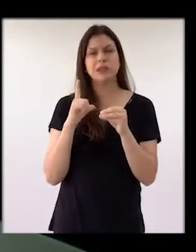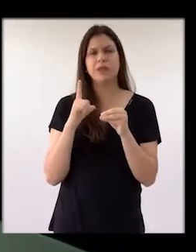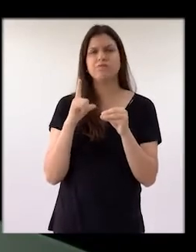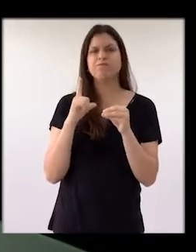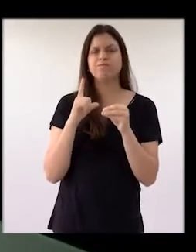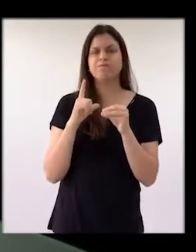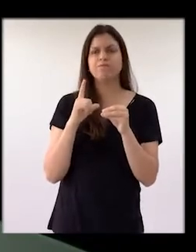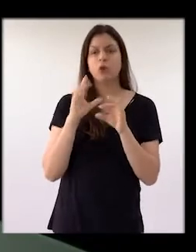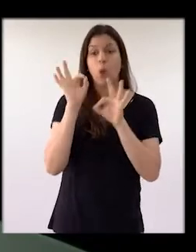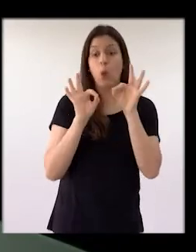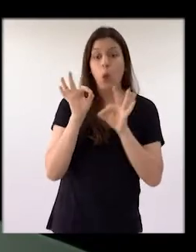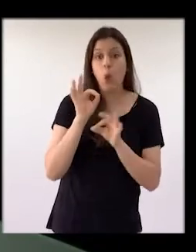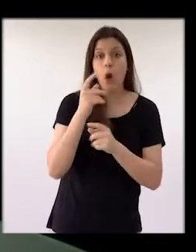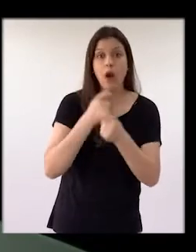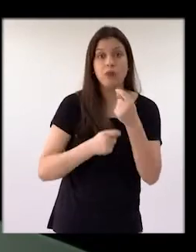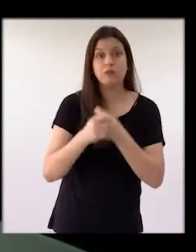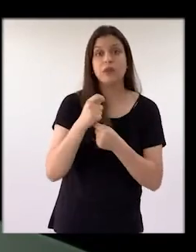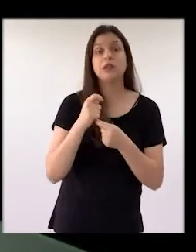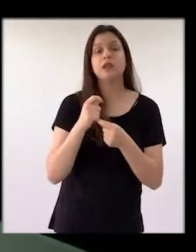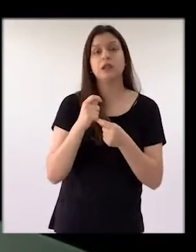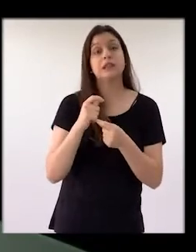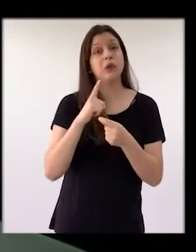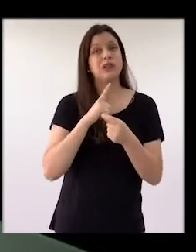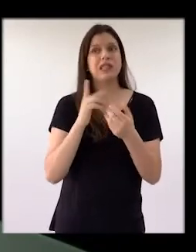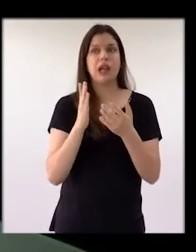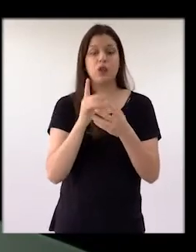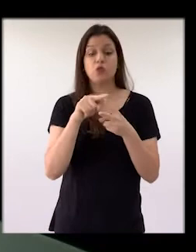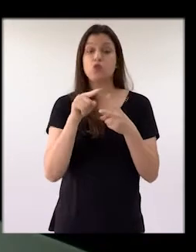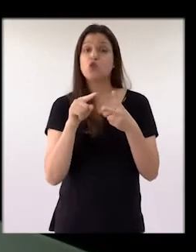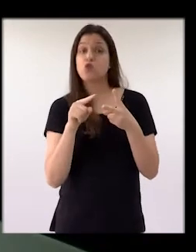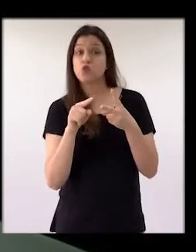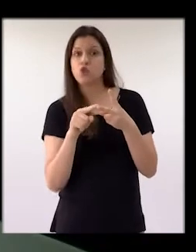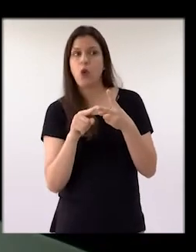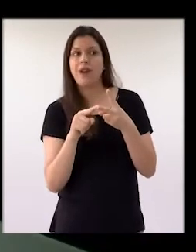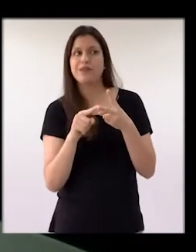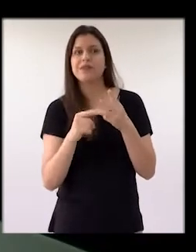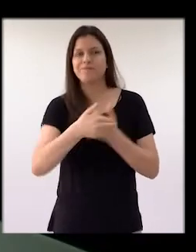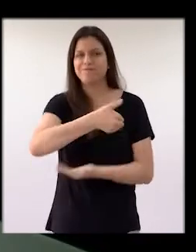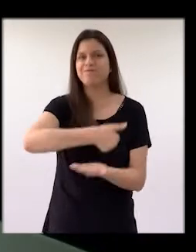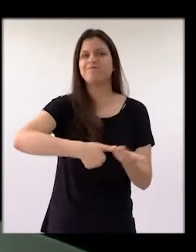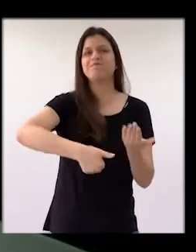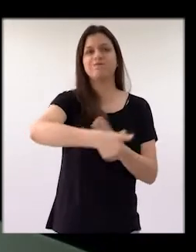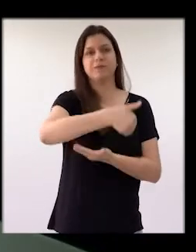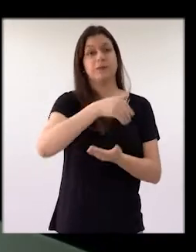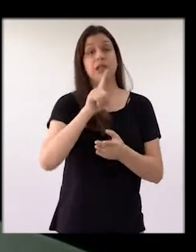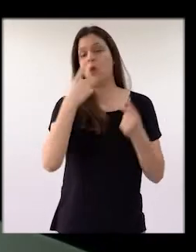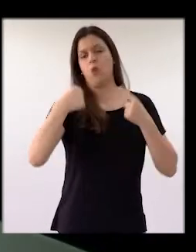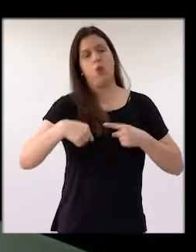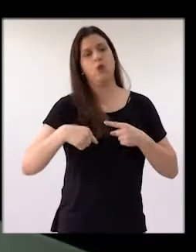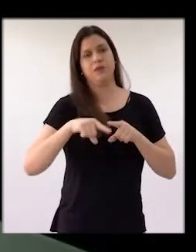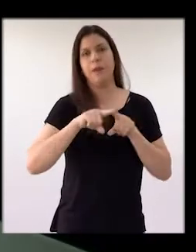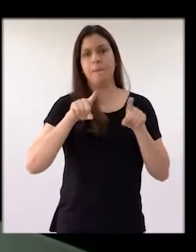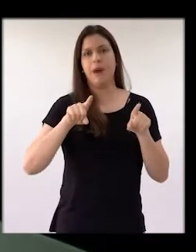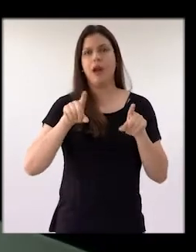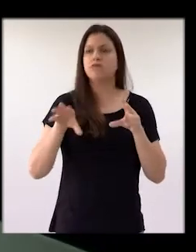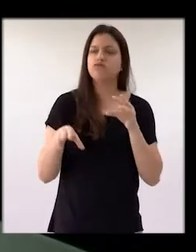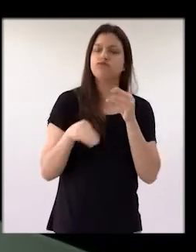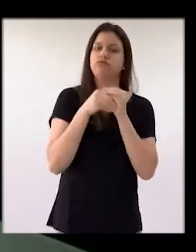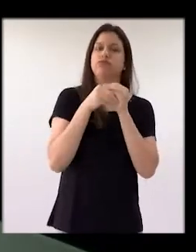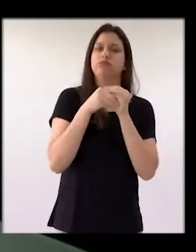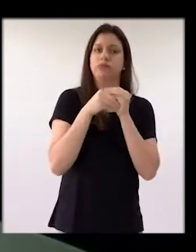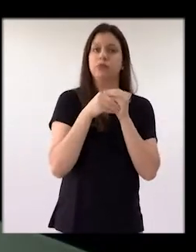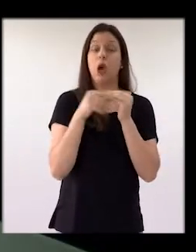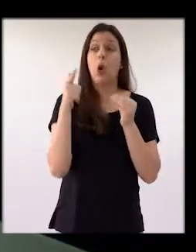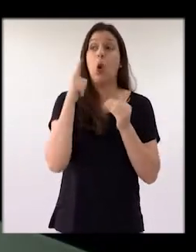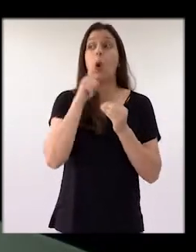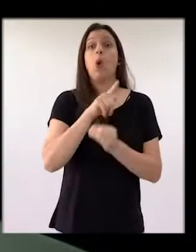já uma definição de como funciona essa distribuição, tá? Então, são modelos que se complementam, a gente pode falar que não se contrapõem, eles podem